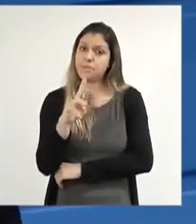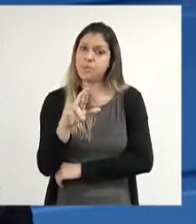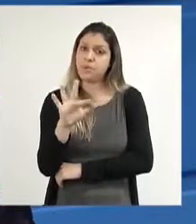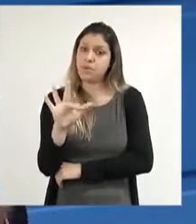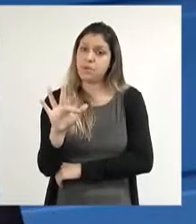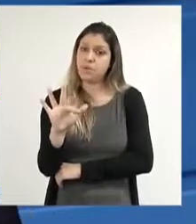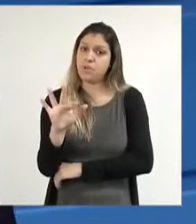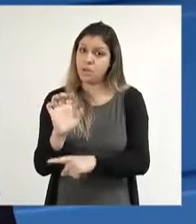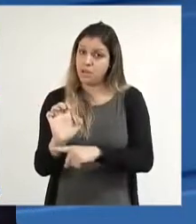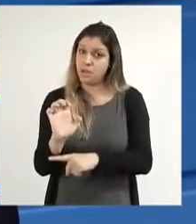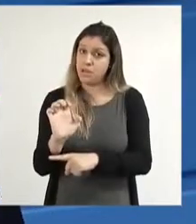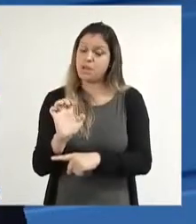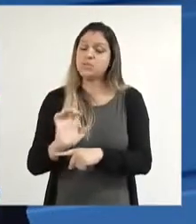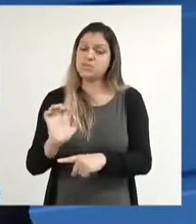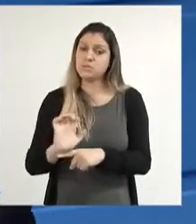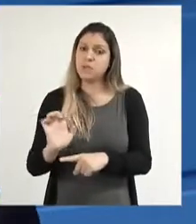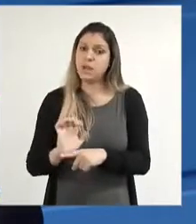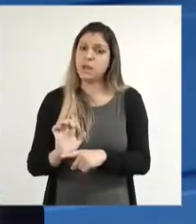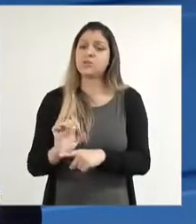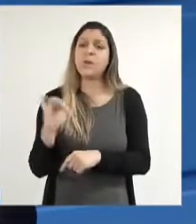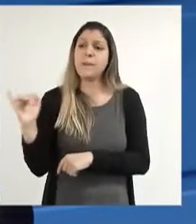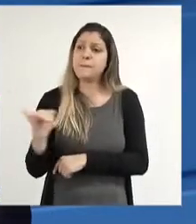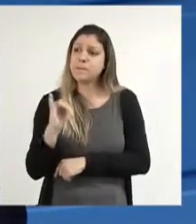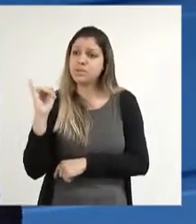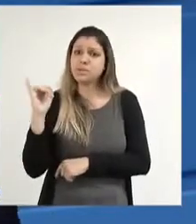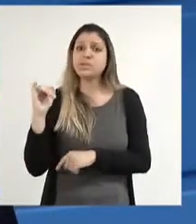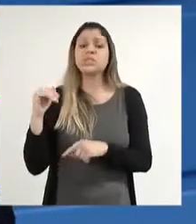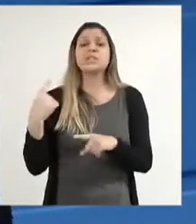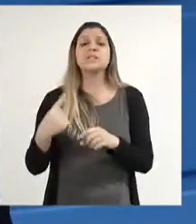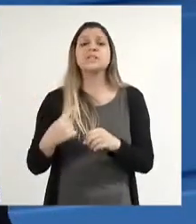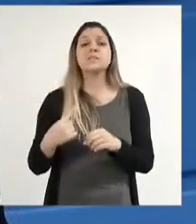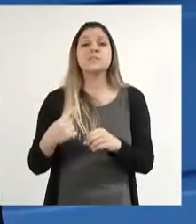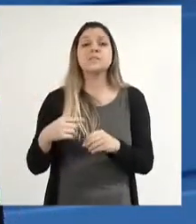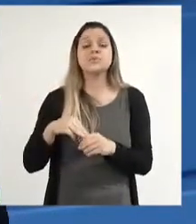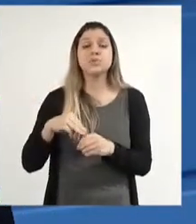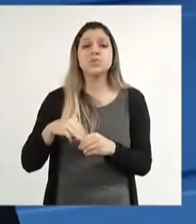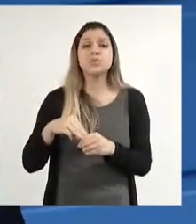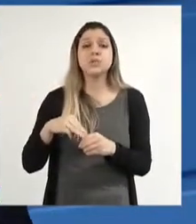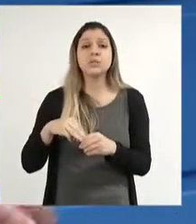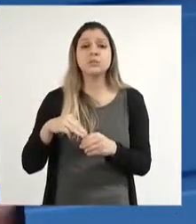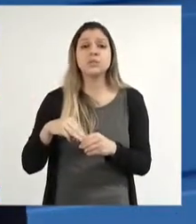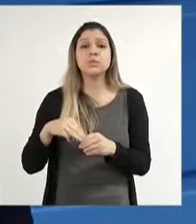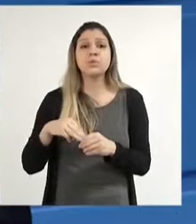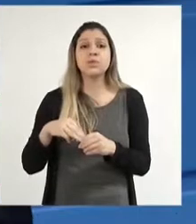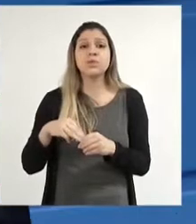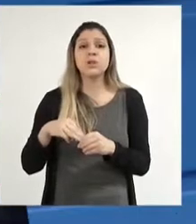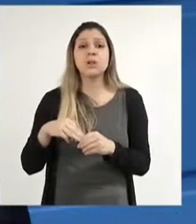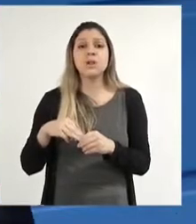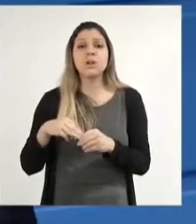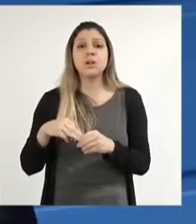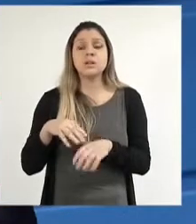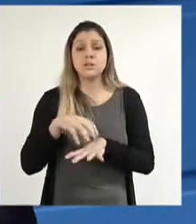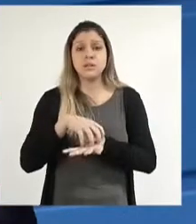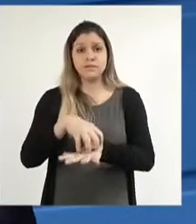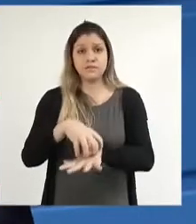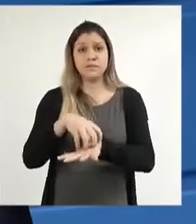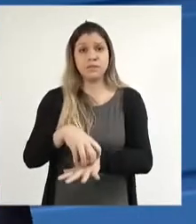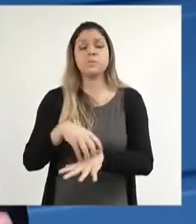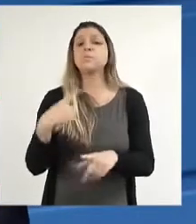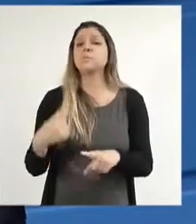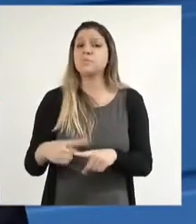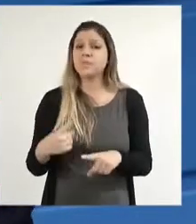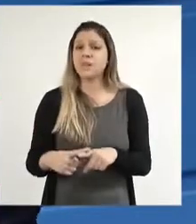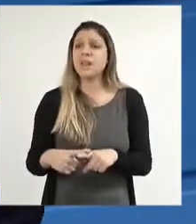base nesse município, que é um município importante, que representa toda uma região, e a